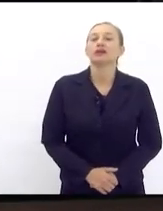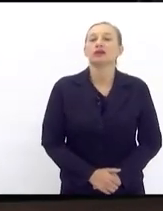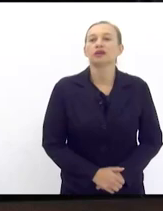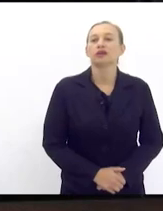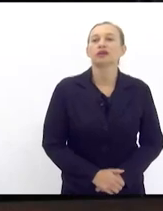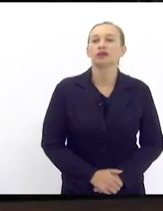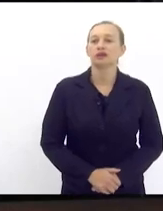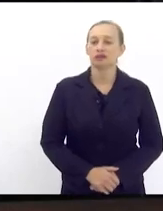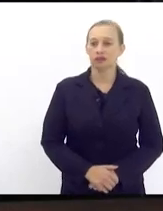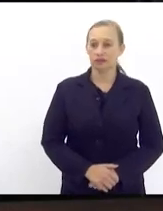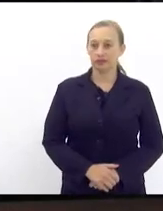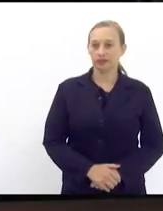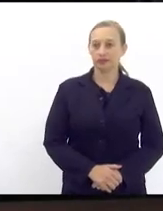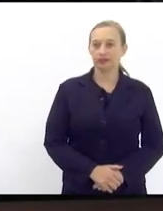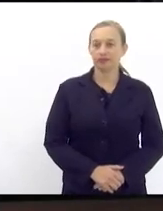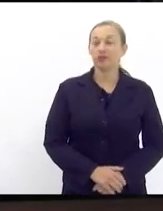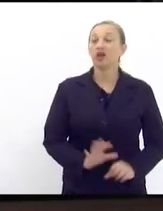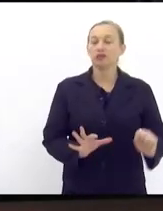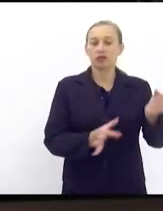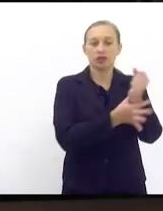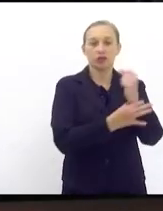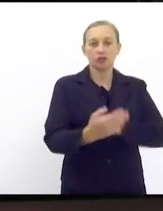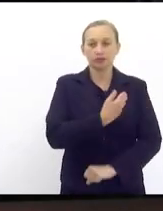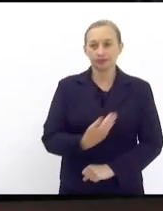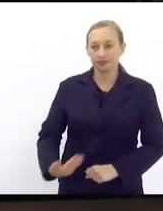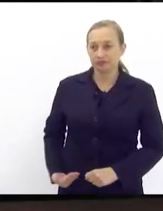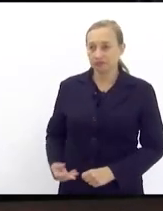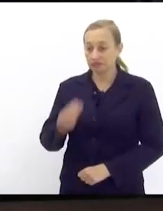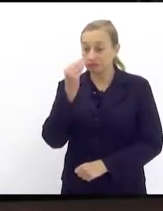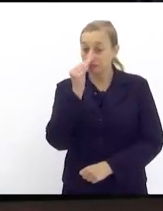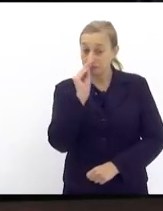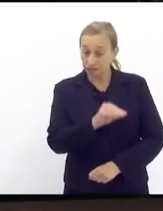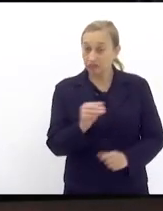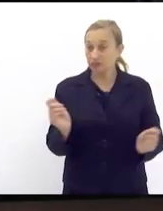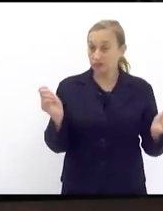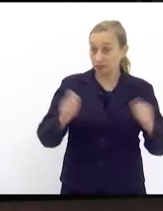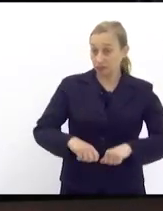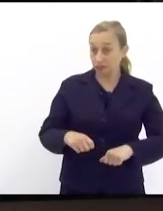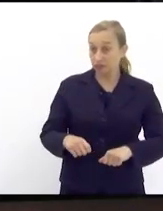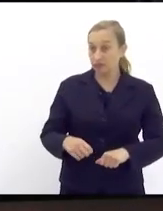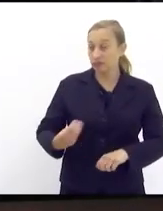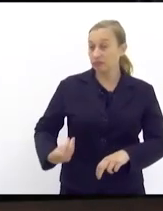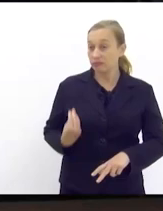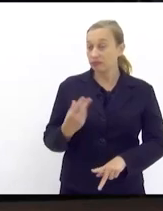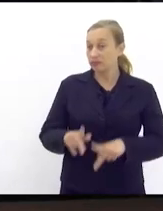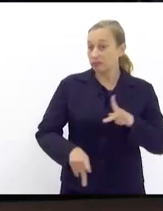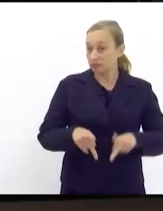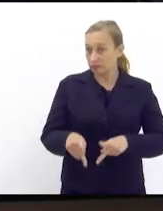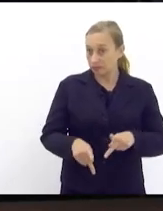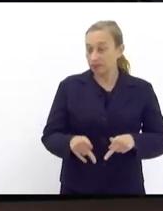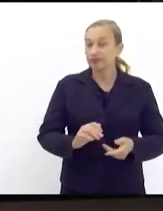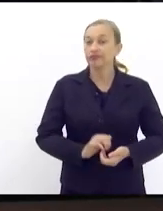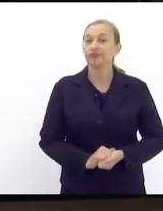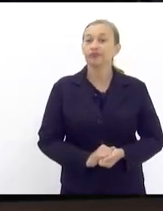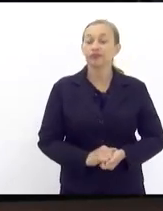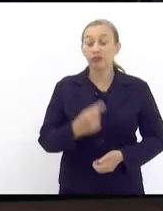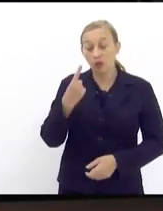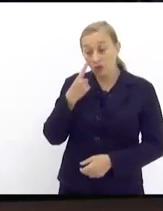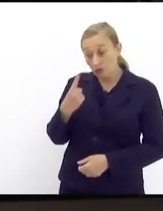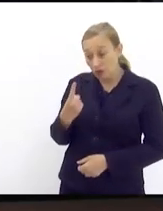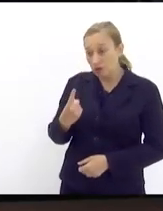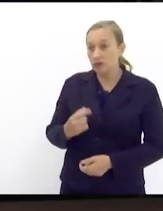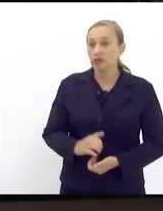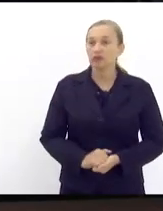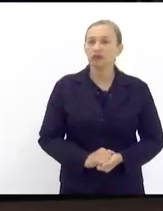seja no âmbito da Segurança Pública que ignora a possibilidade de existência da população vídeo é o que presencia